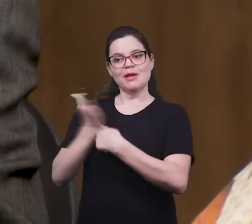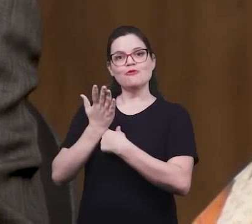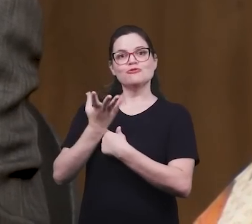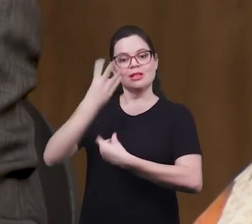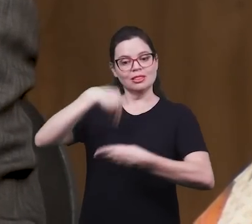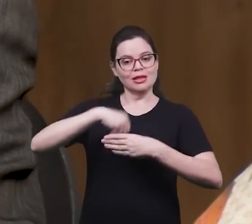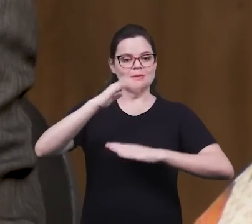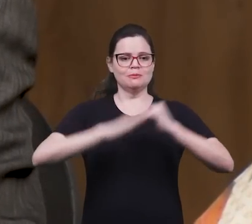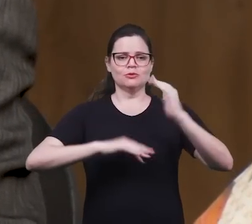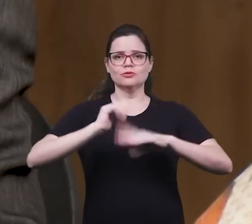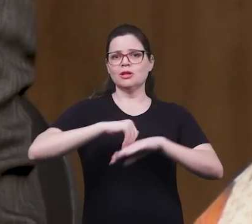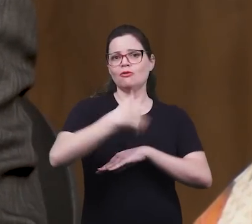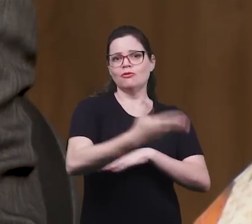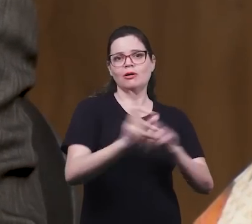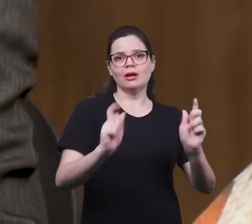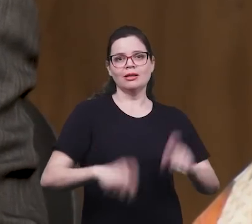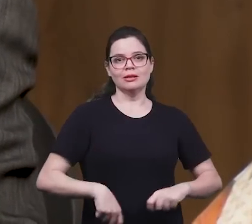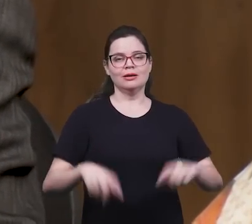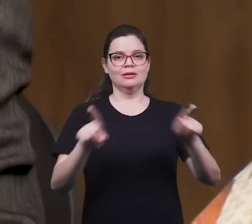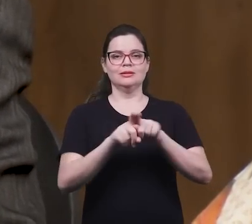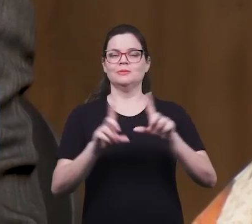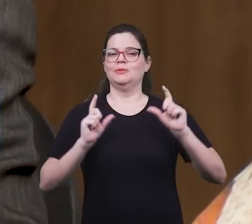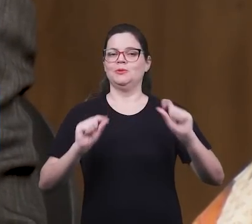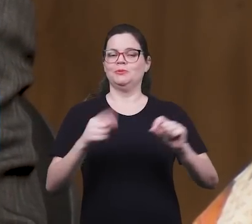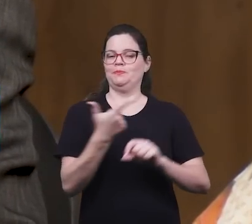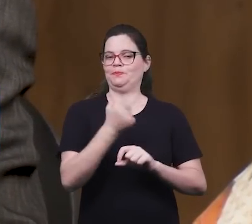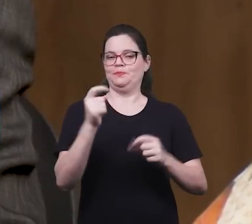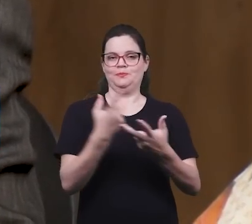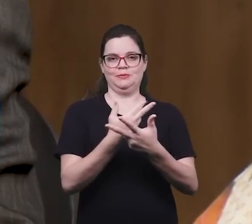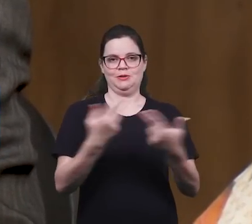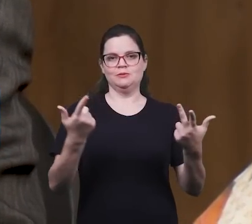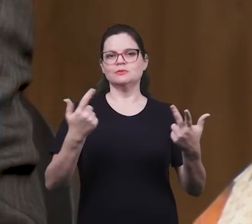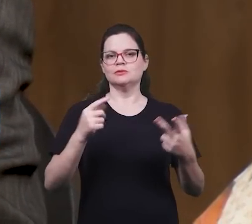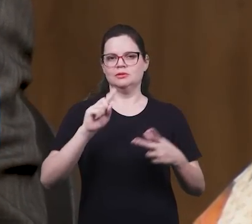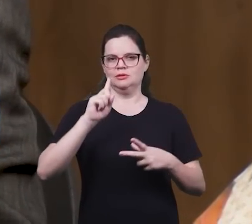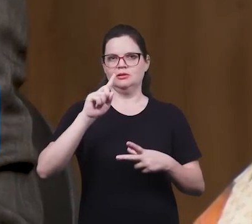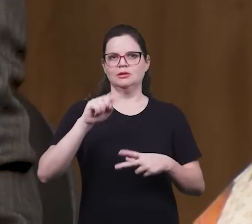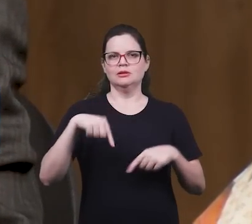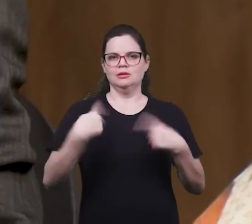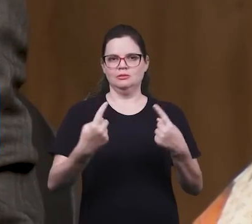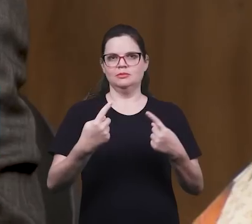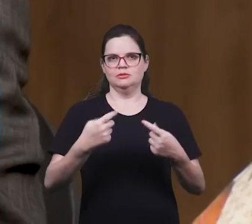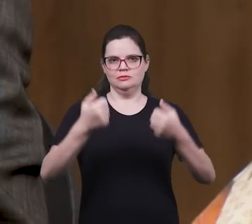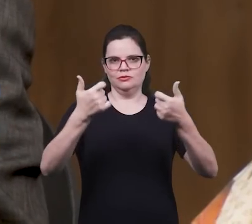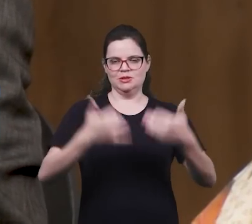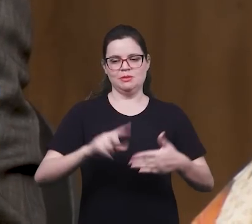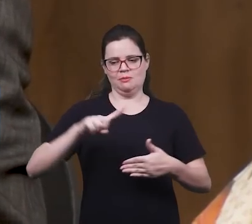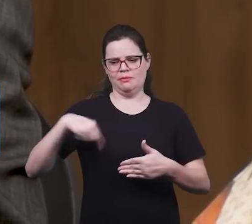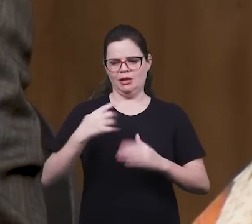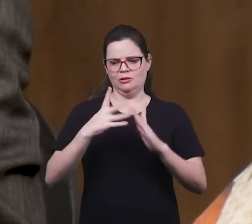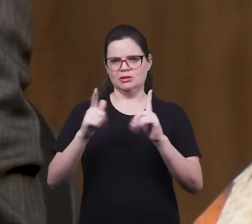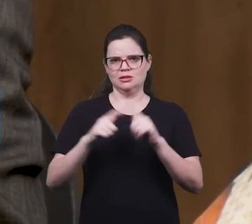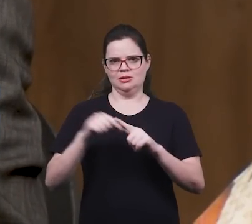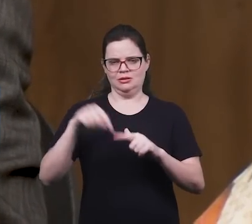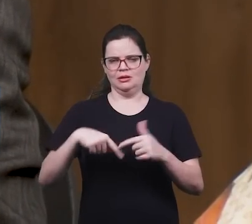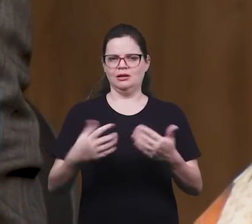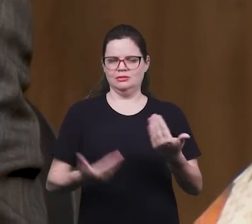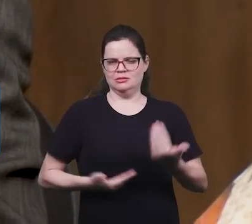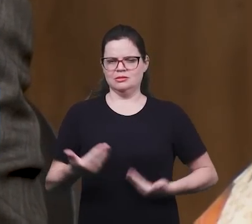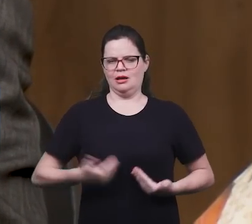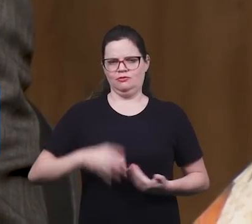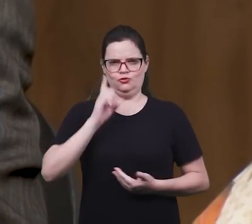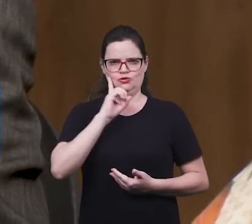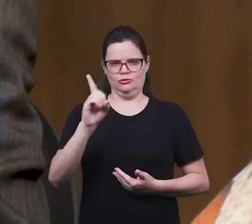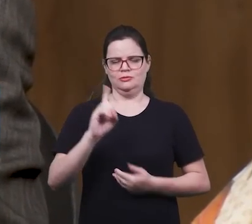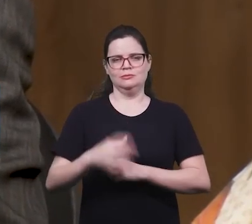fora. Isso sem contar o outro fator, que aí eu falaria aqui mais internamente para nós, os crentes, os servos de